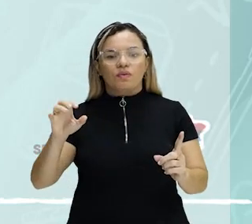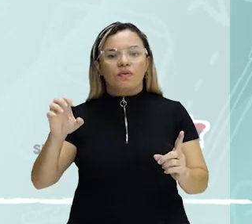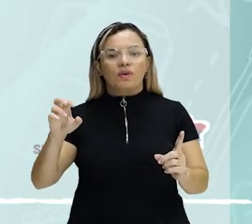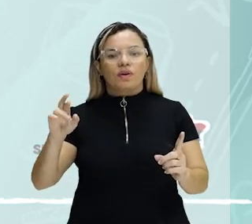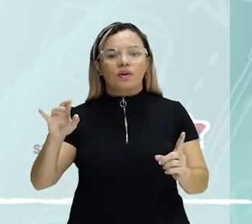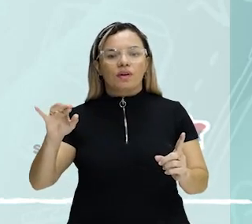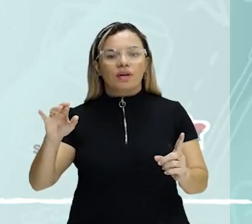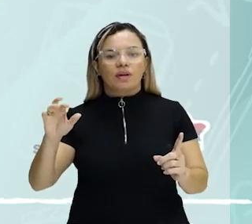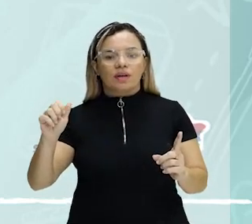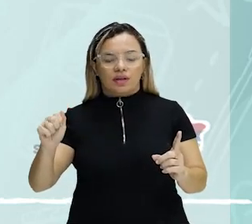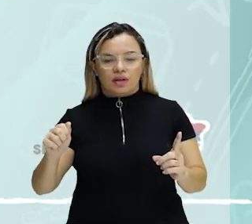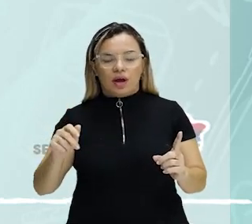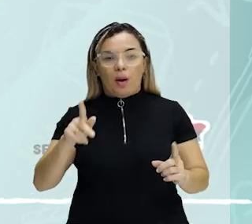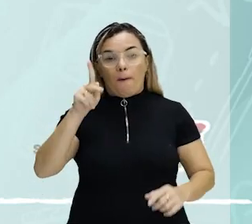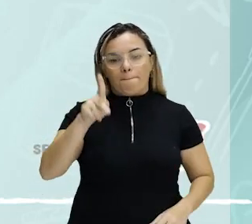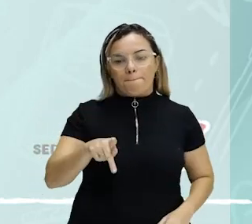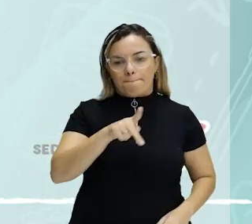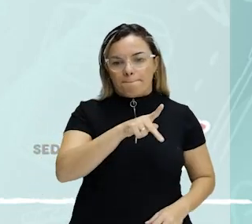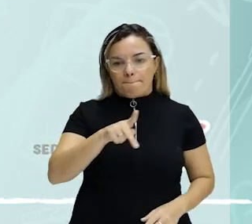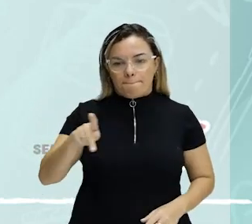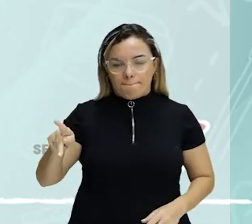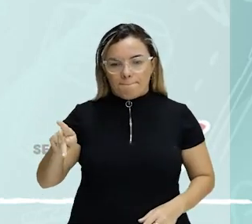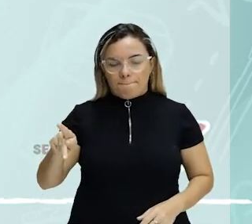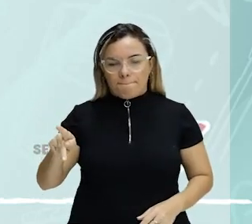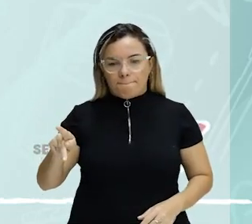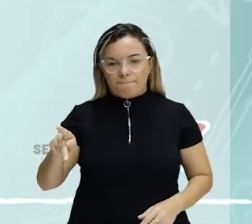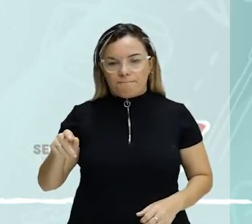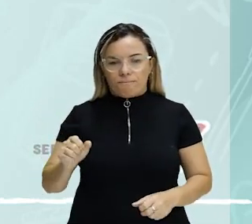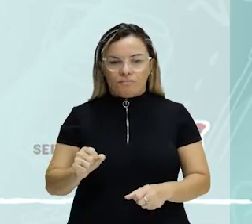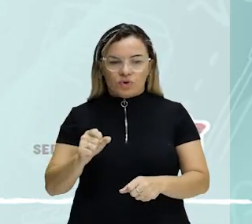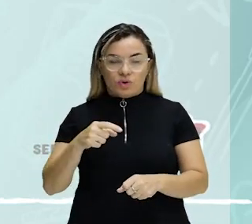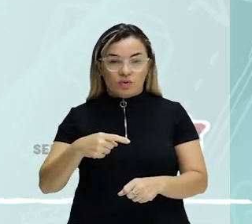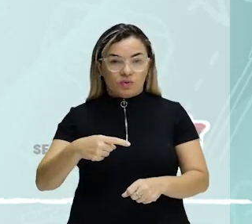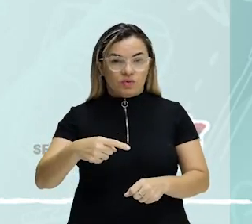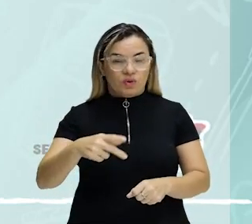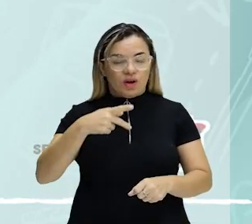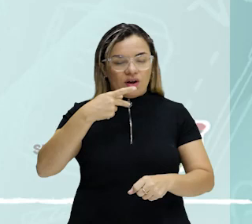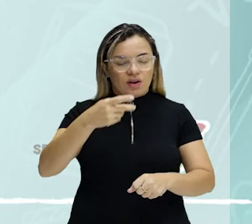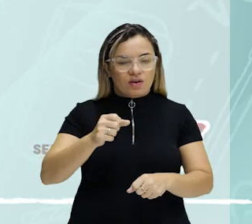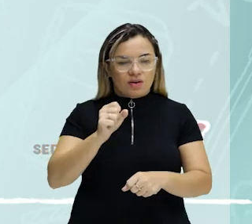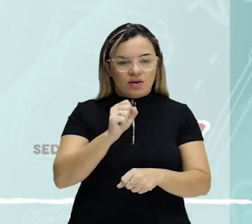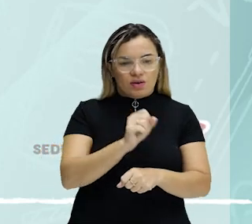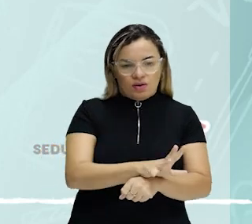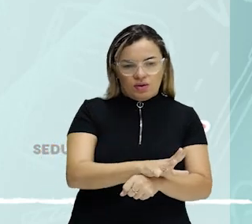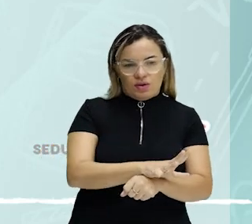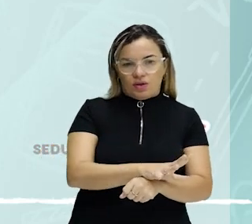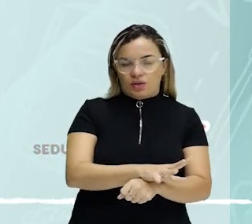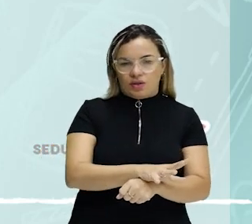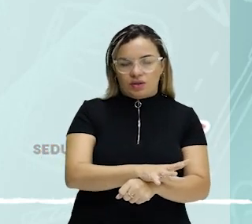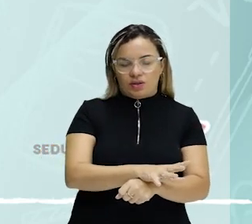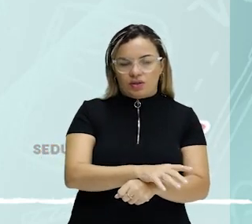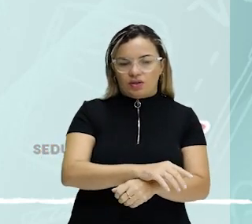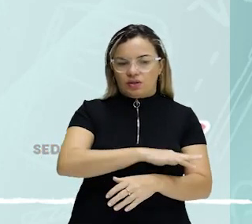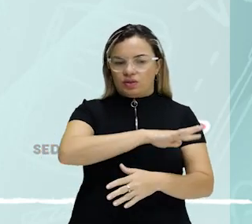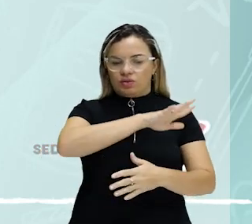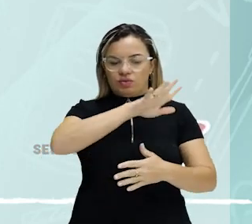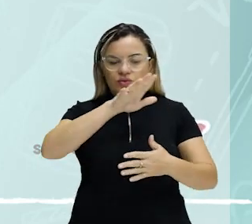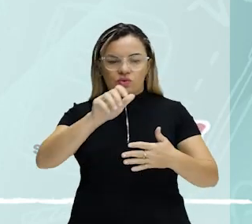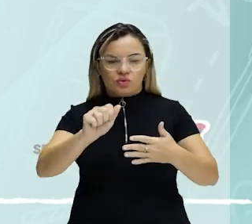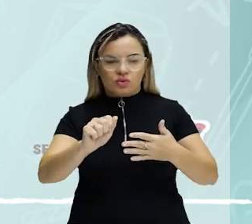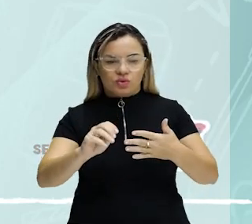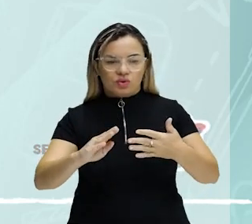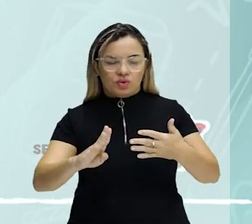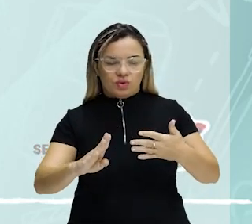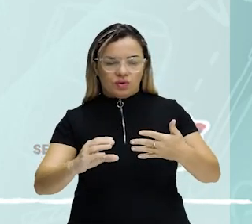diria, malcriado, muitas e boas. Então, em todas as alternativas aqui, foram